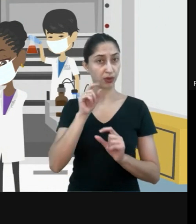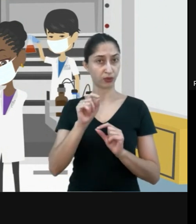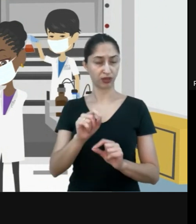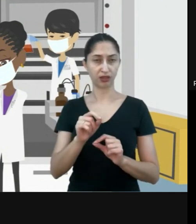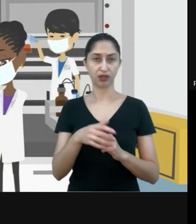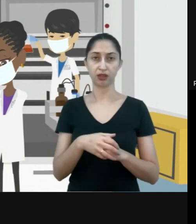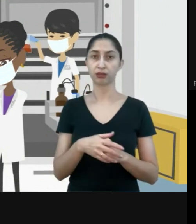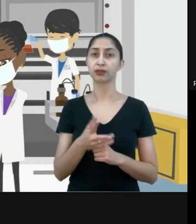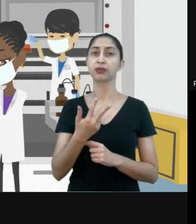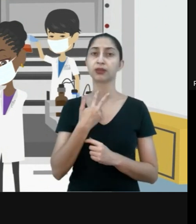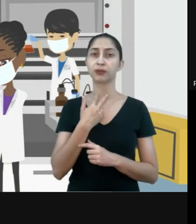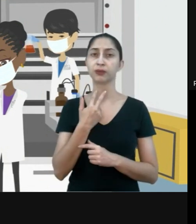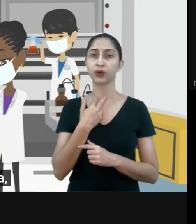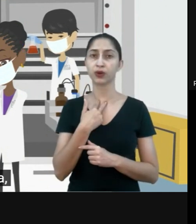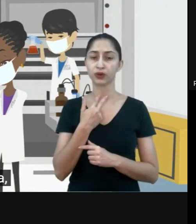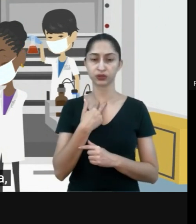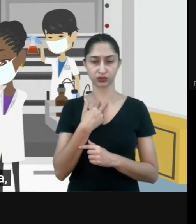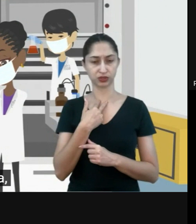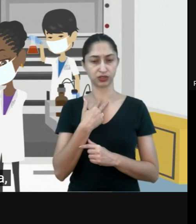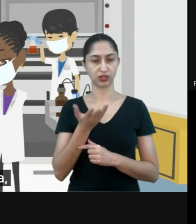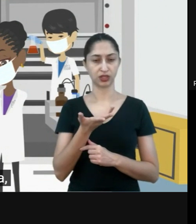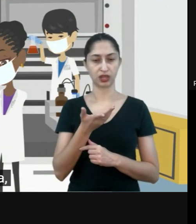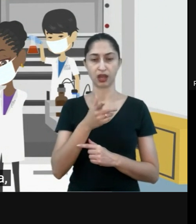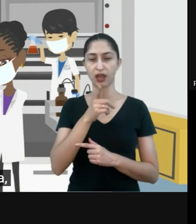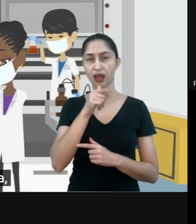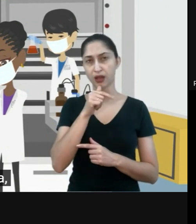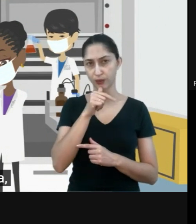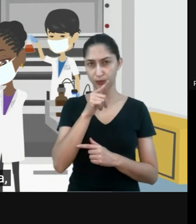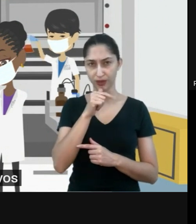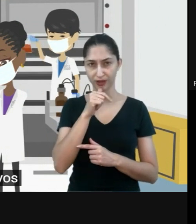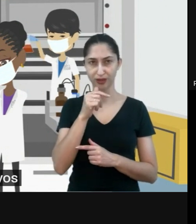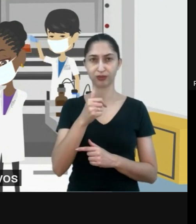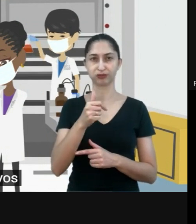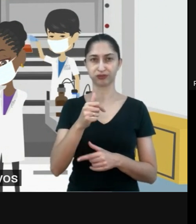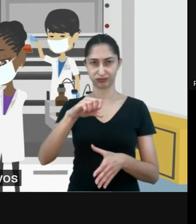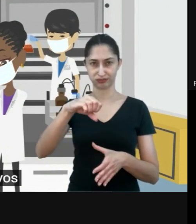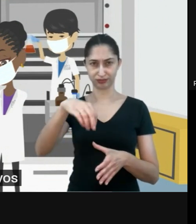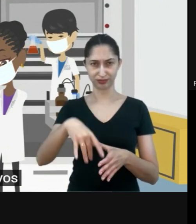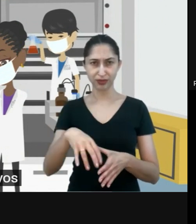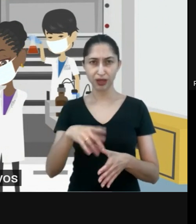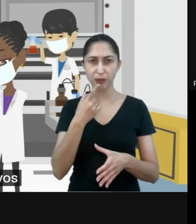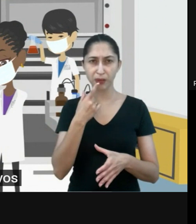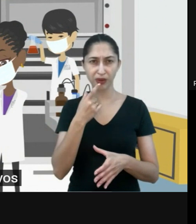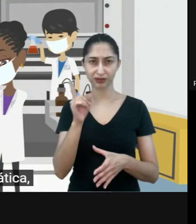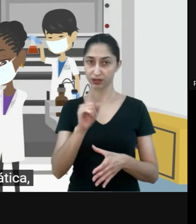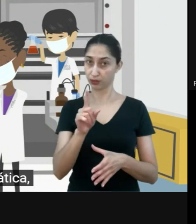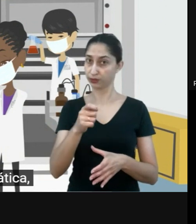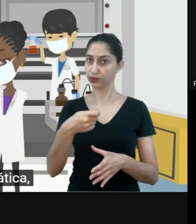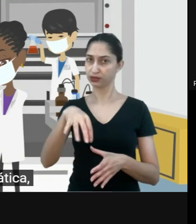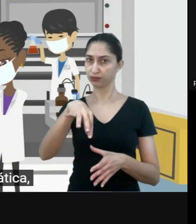nunca pipete com a boca, mesmo que seja água destilada. Deve-se sempre utilizar dispositivos